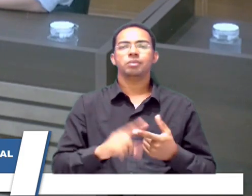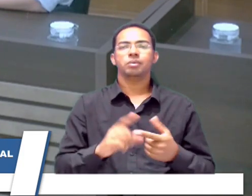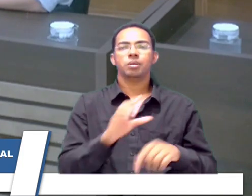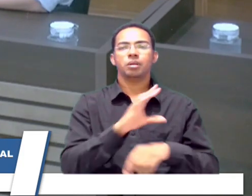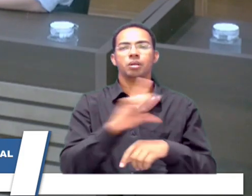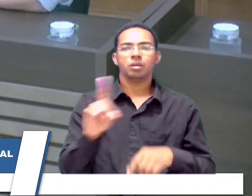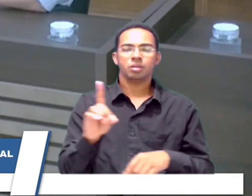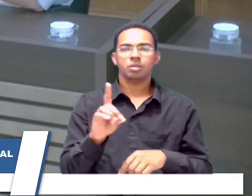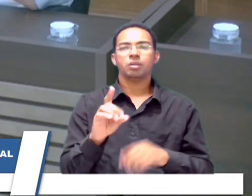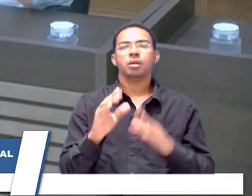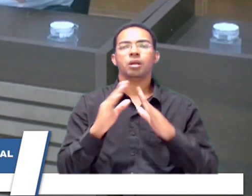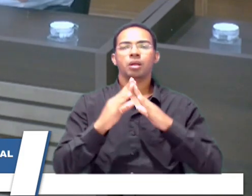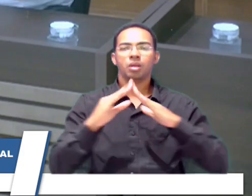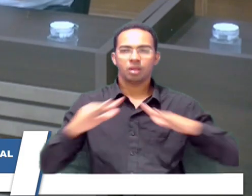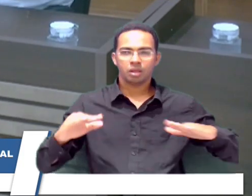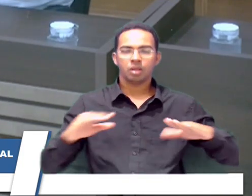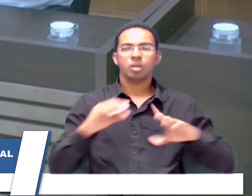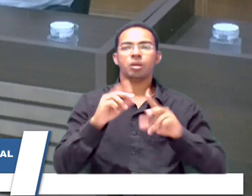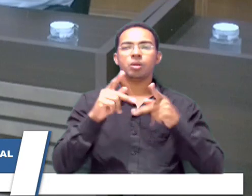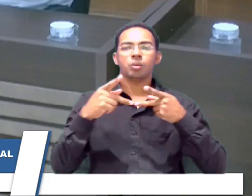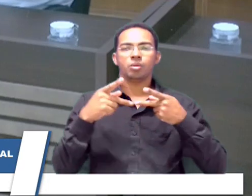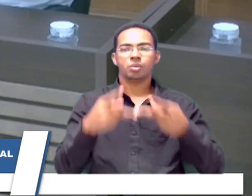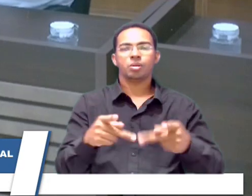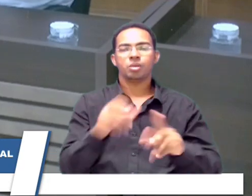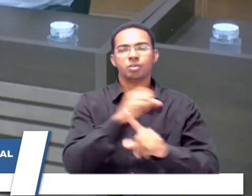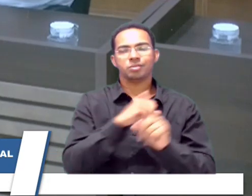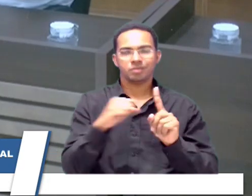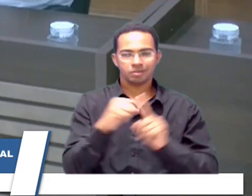chácara e do projeto social.